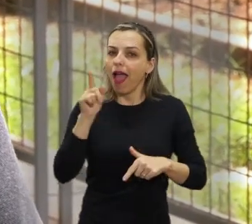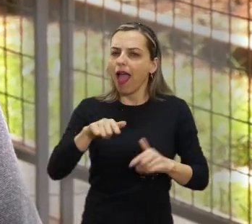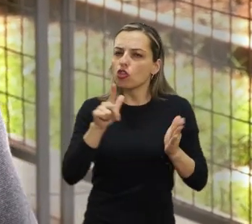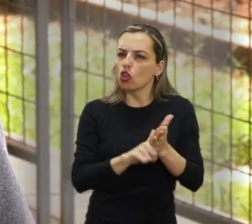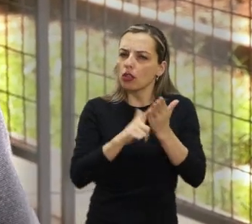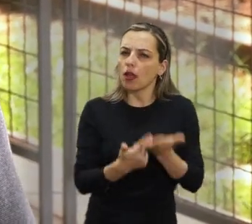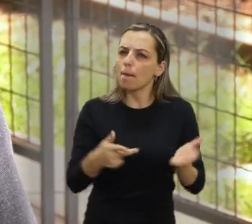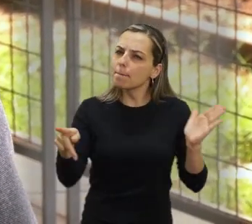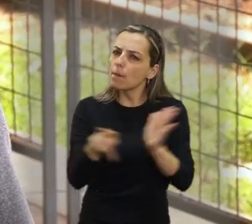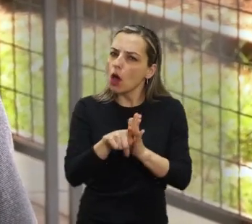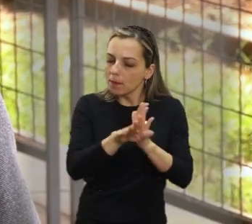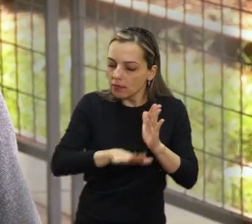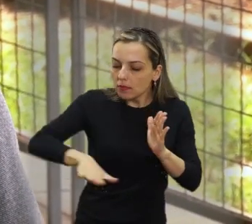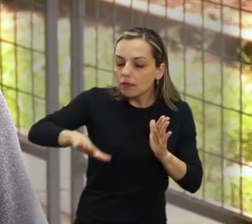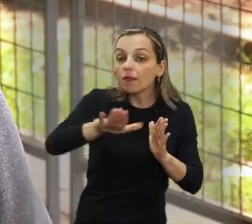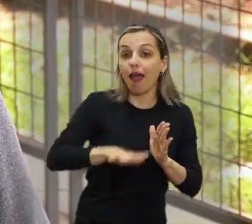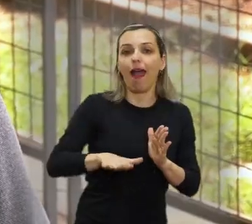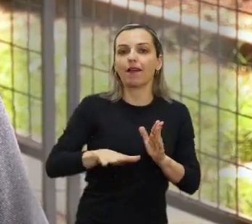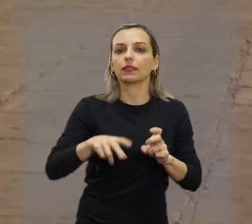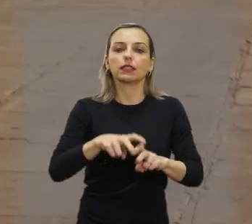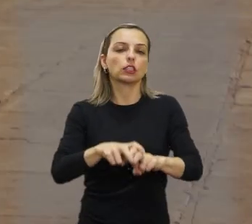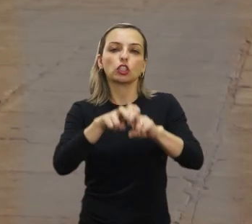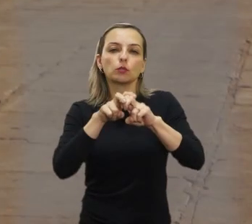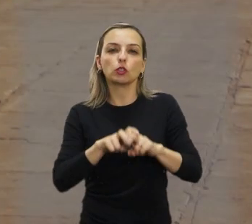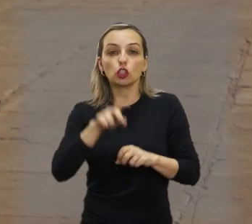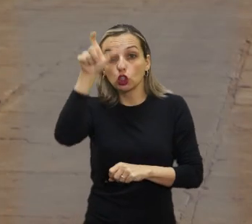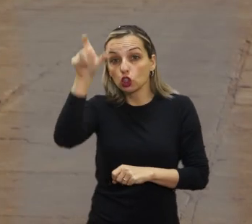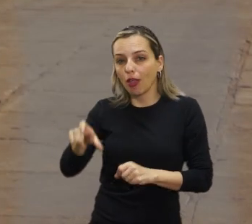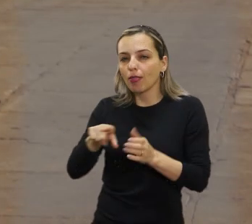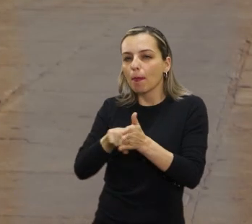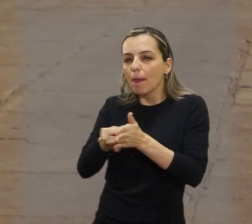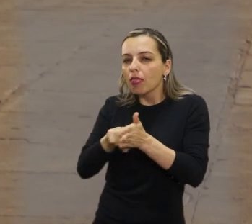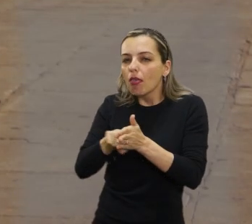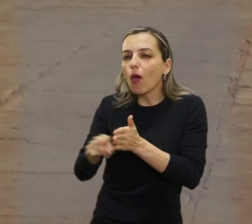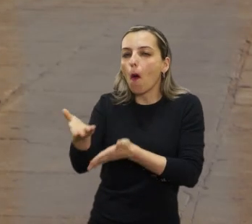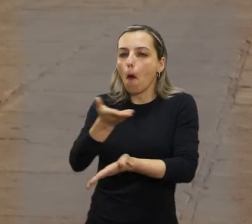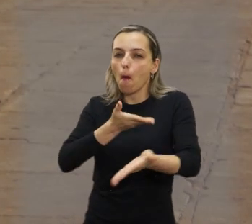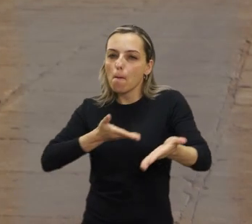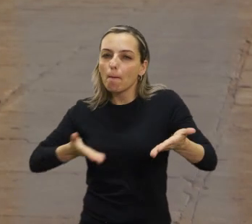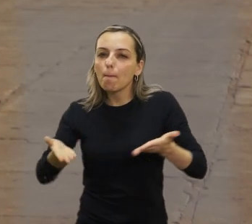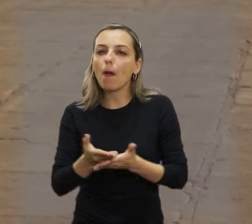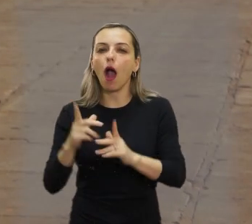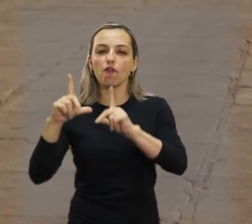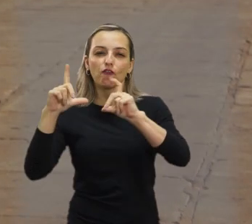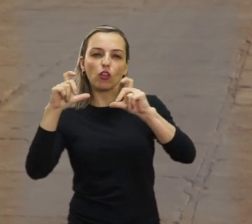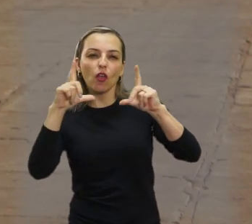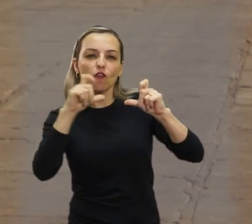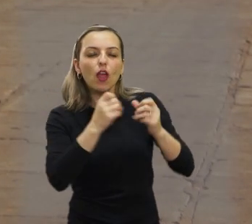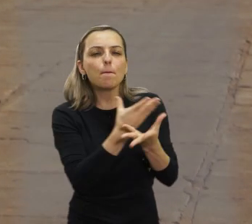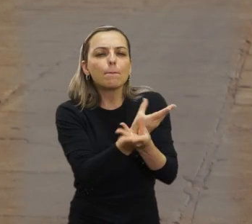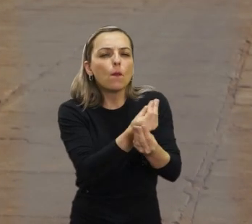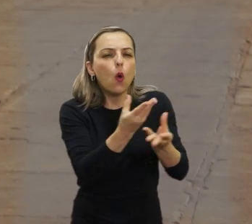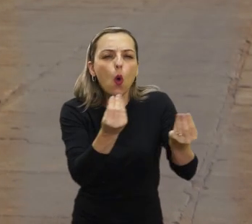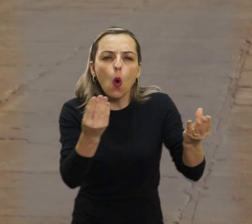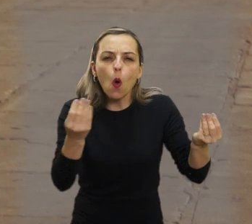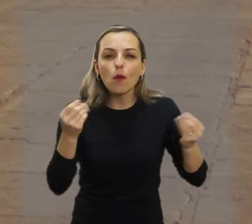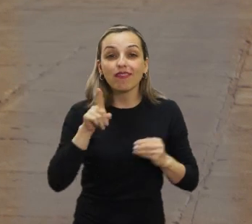jornal específico, assim, dessa área. A gente pegava muito pesquisador, então tinha que fazer muito